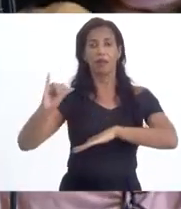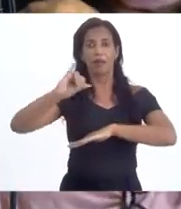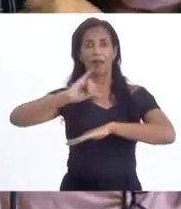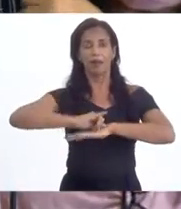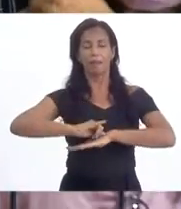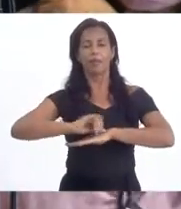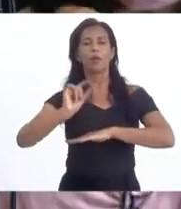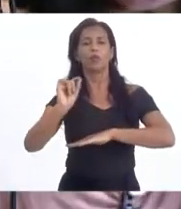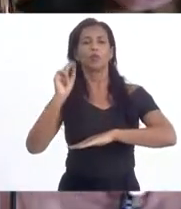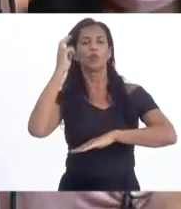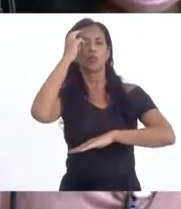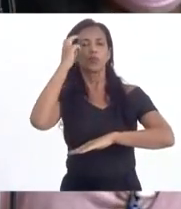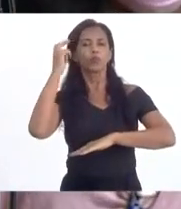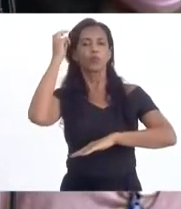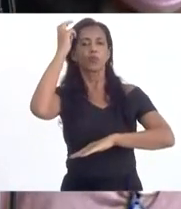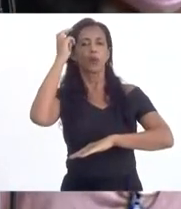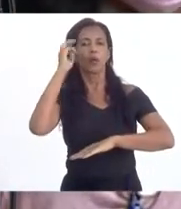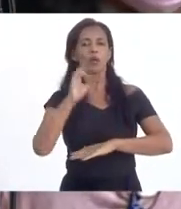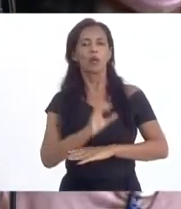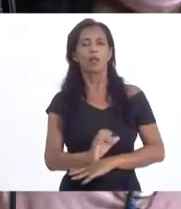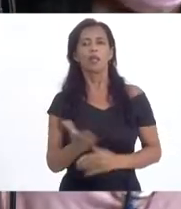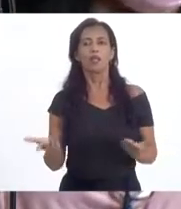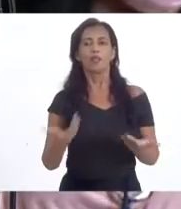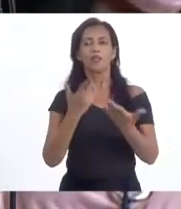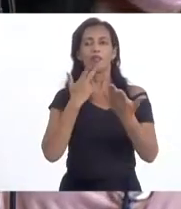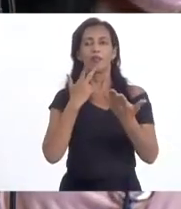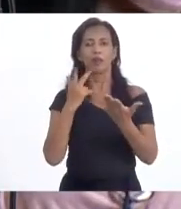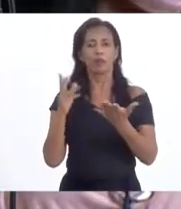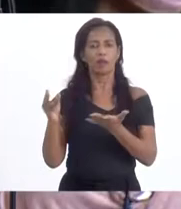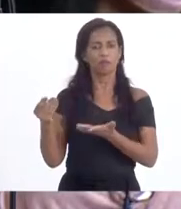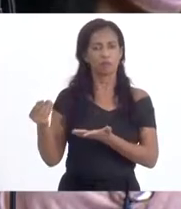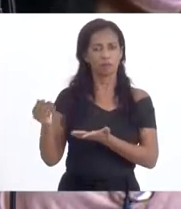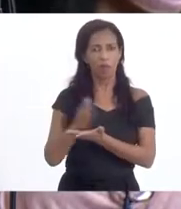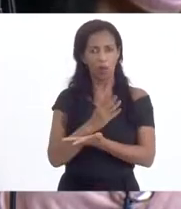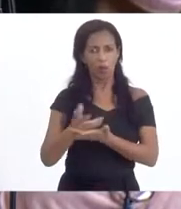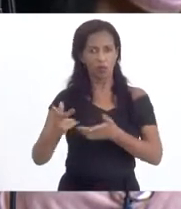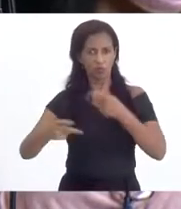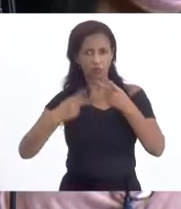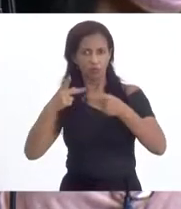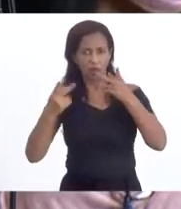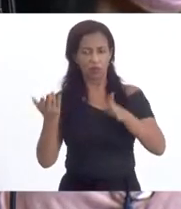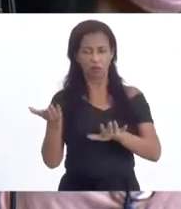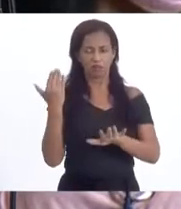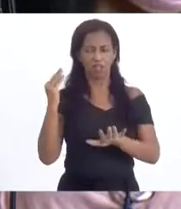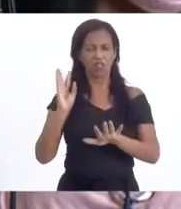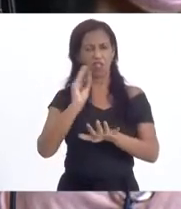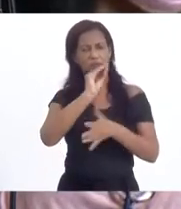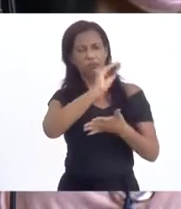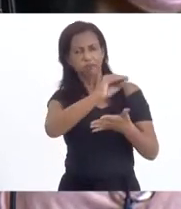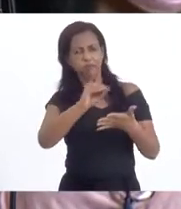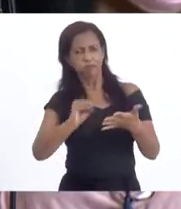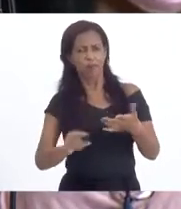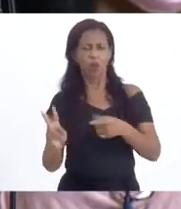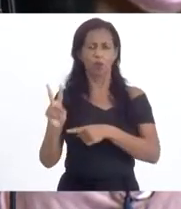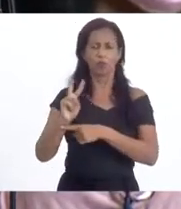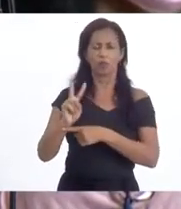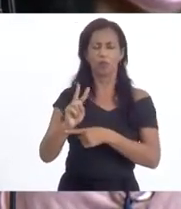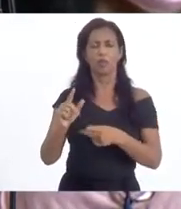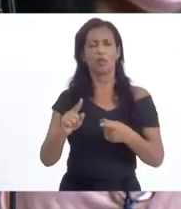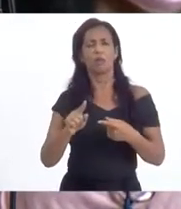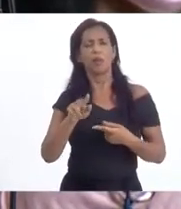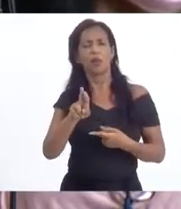saber. E aí, nessa seara, falar sobre algumas falas que me antecederam aqui, muito bem colocada a questão do observatório pelo